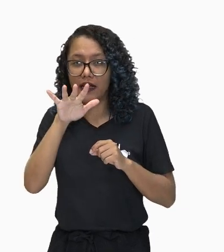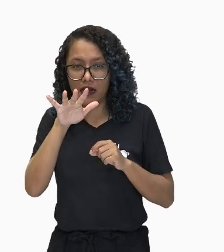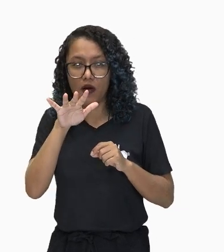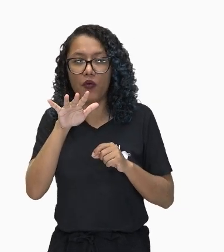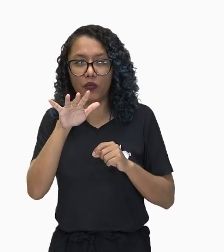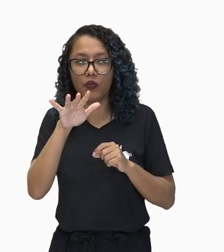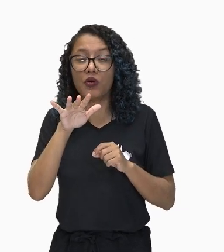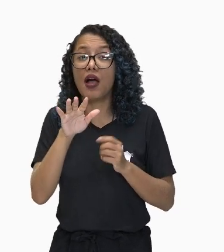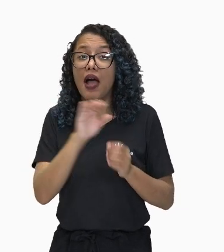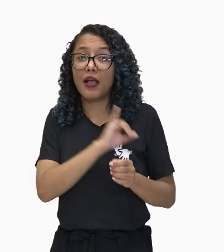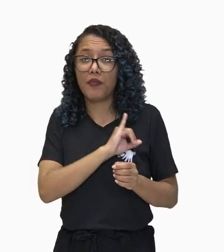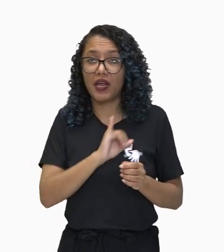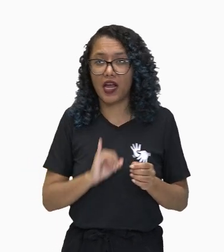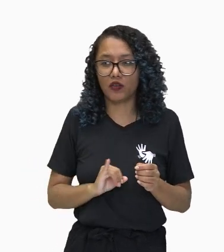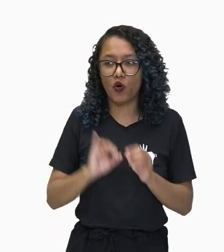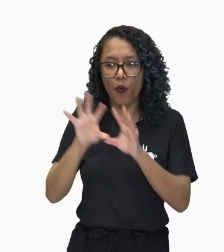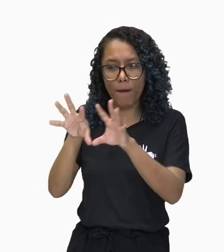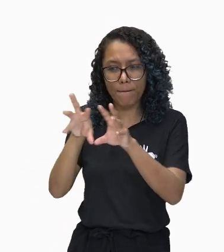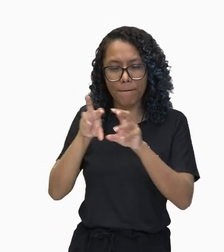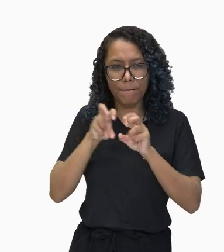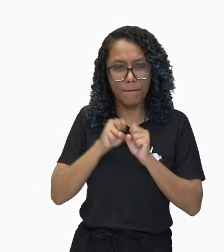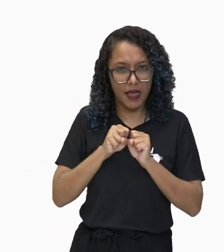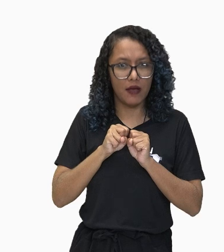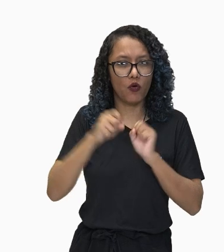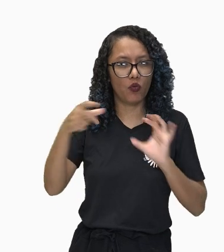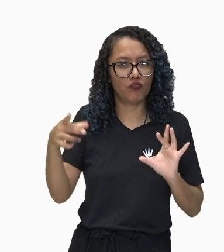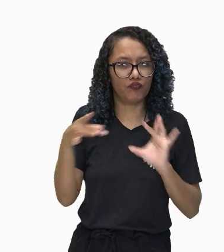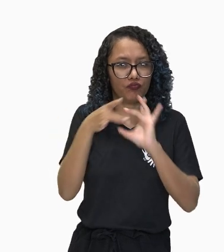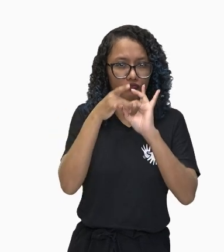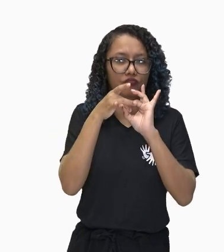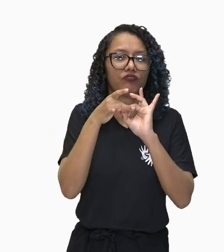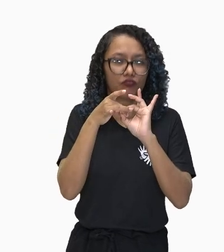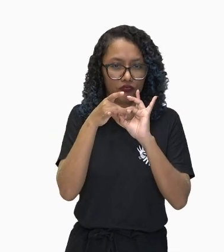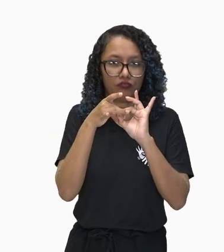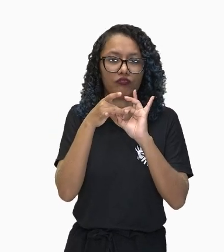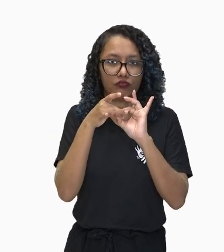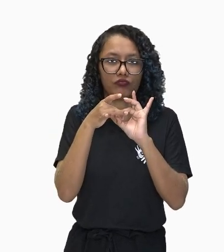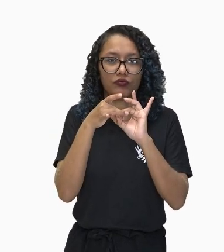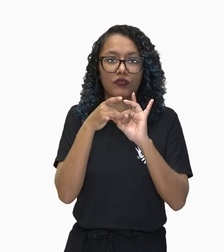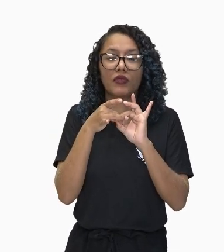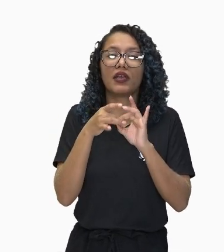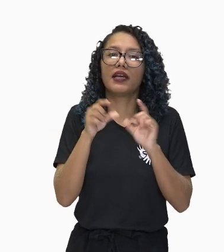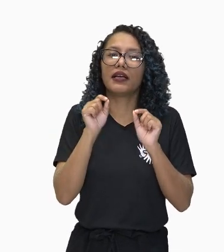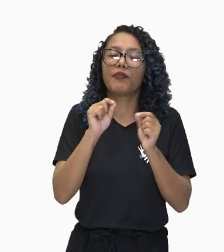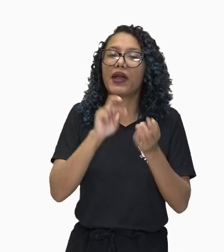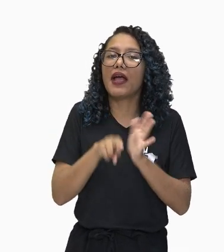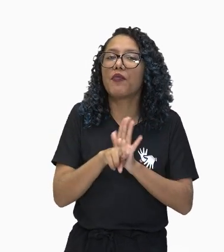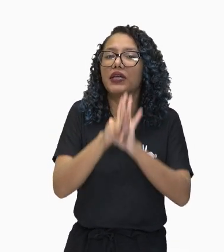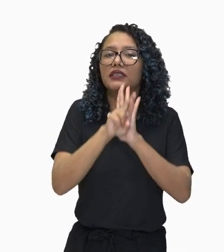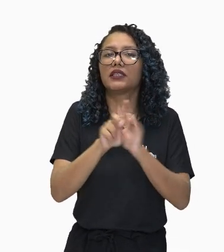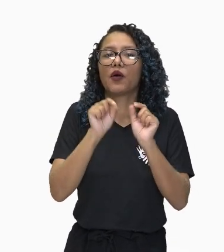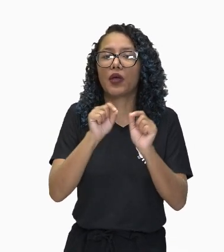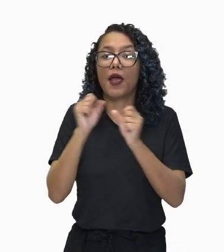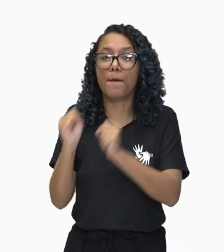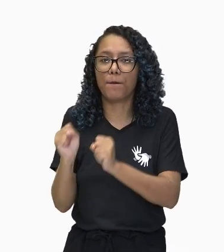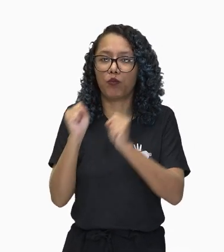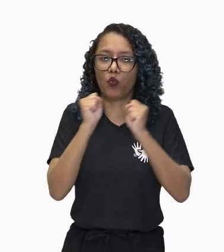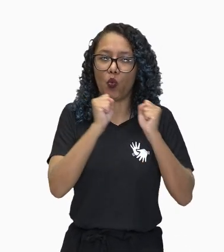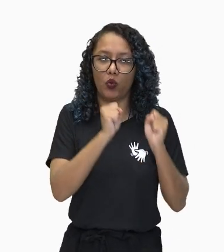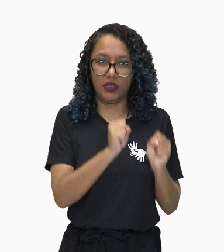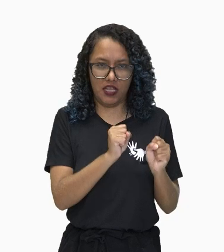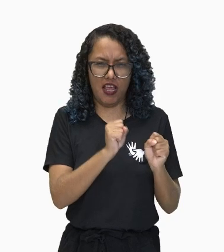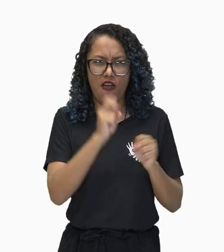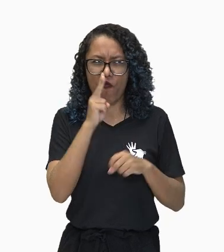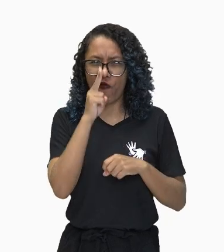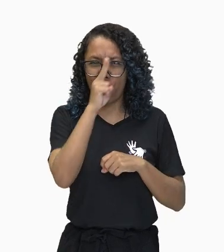por imperadores e conectada diretamente à autoridade imperial, ou seja, grande força